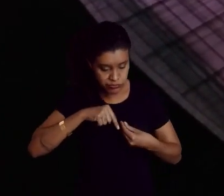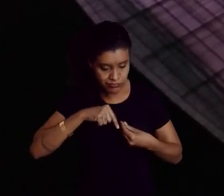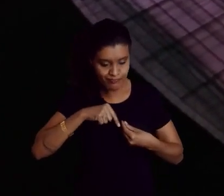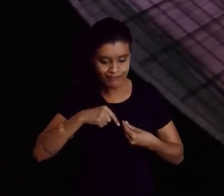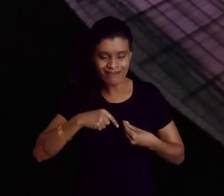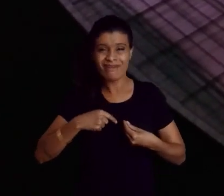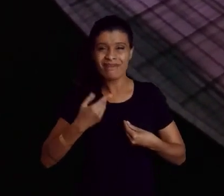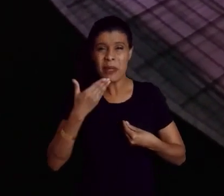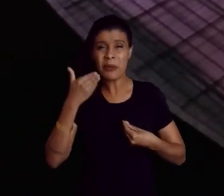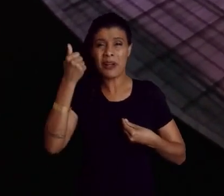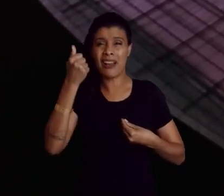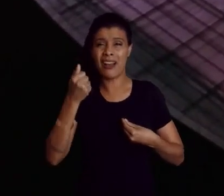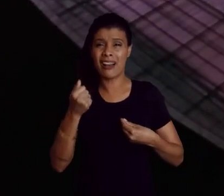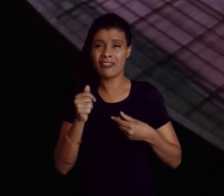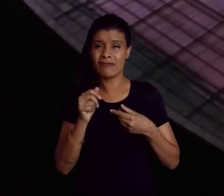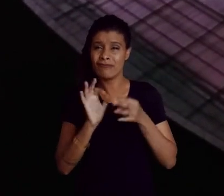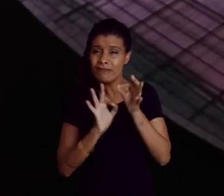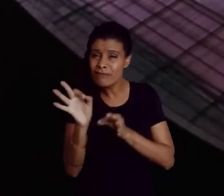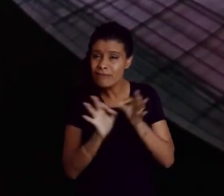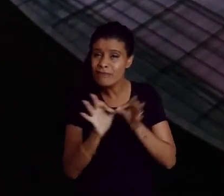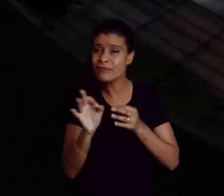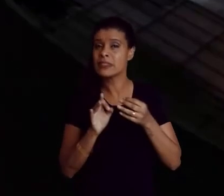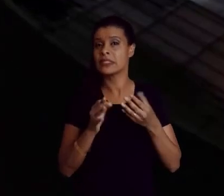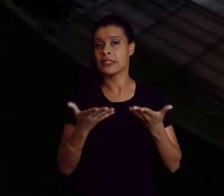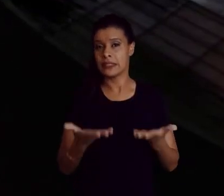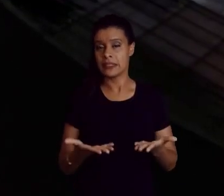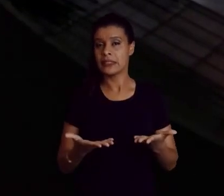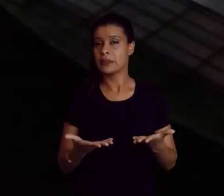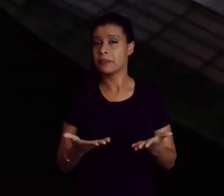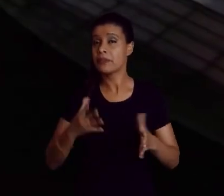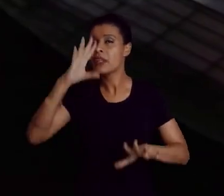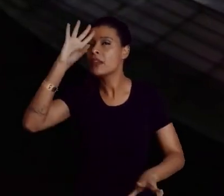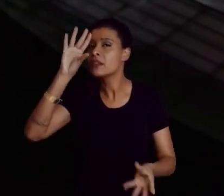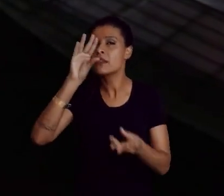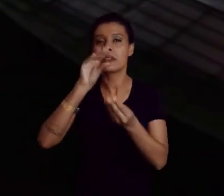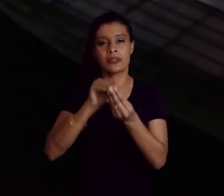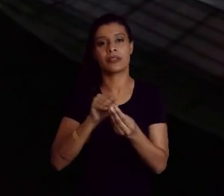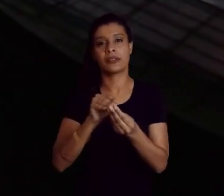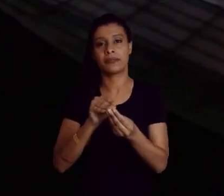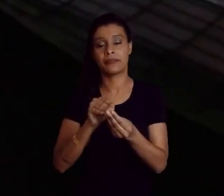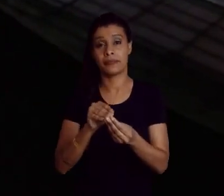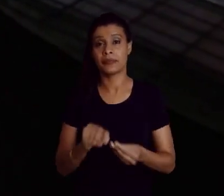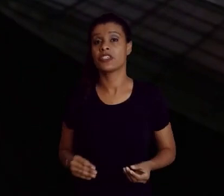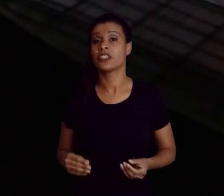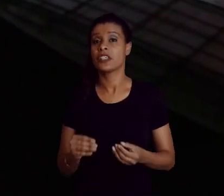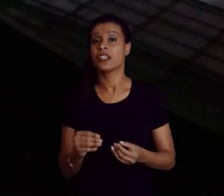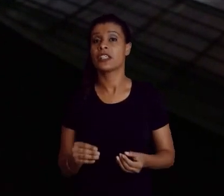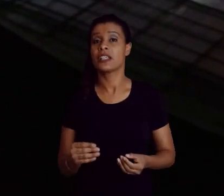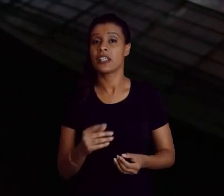Se você precisa ajustar, vamos lá no início, é entender que nós somos semelhantes e não iguais.